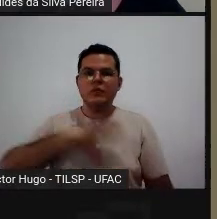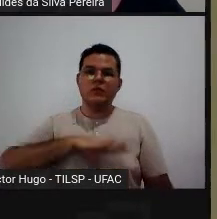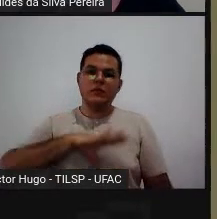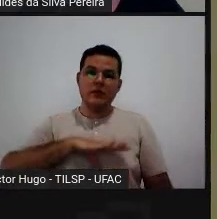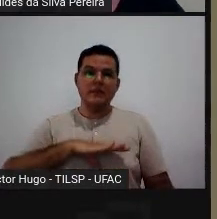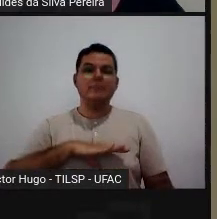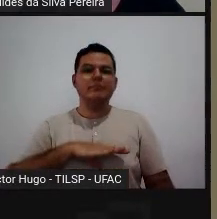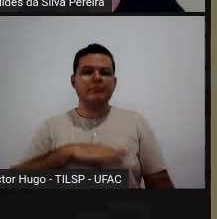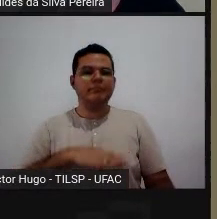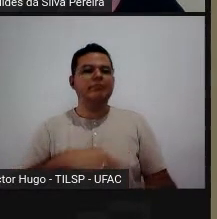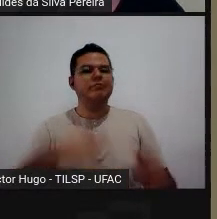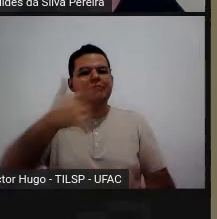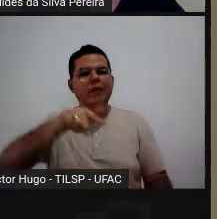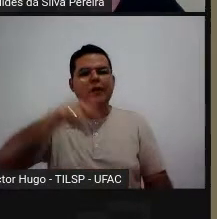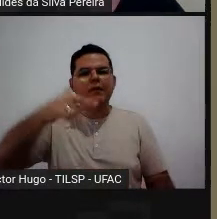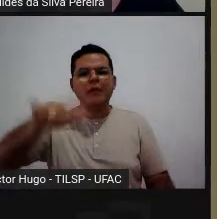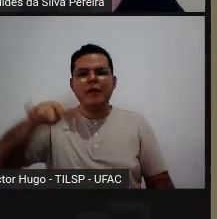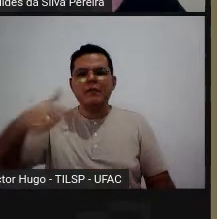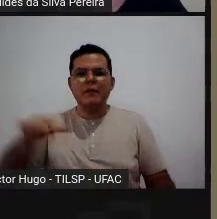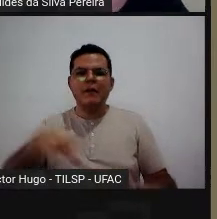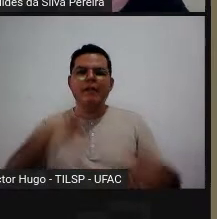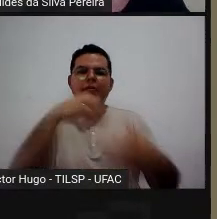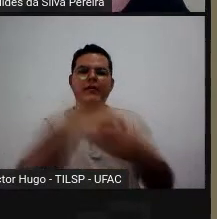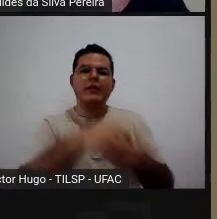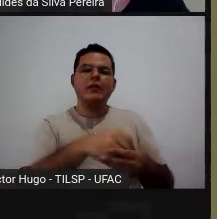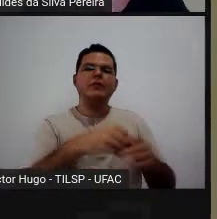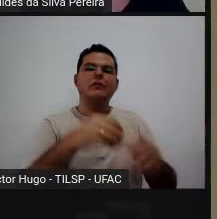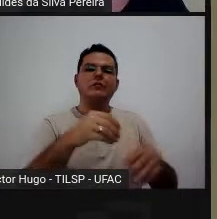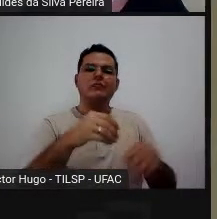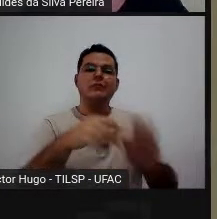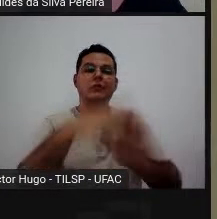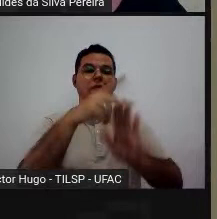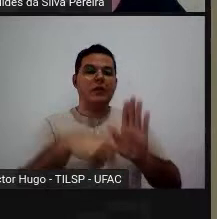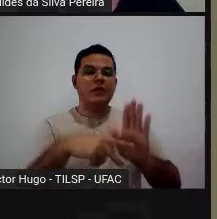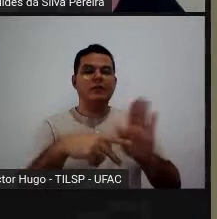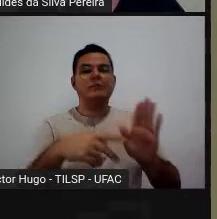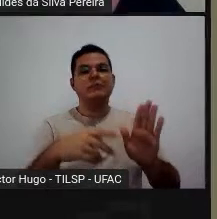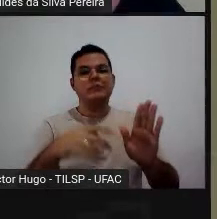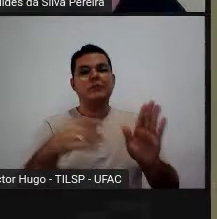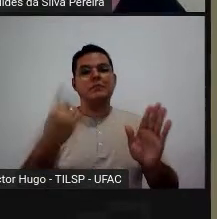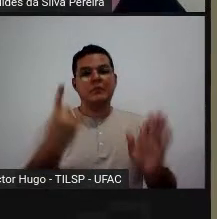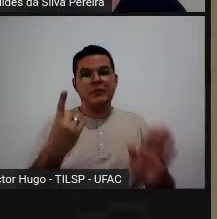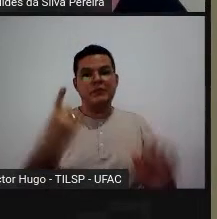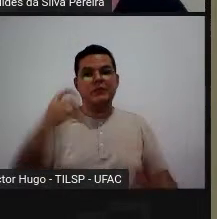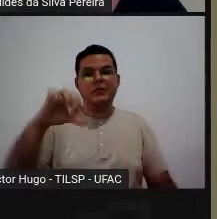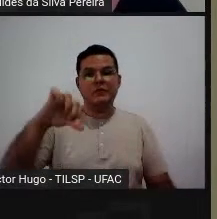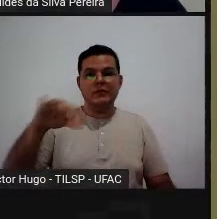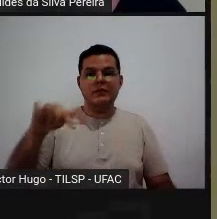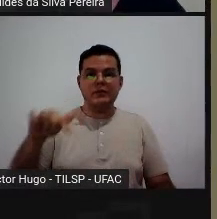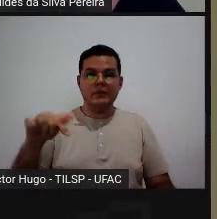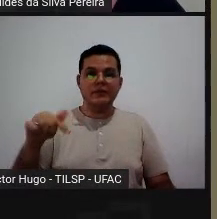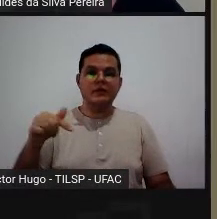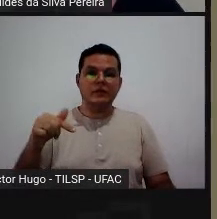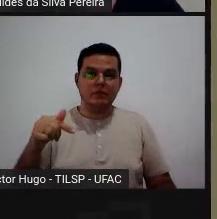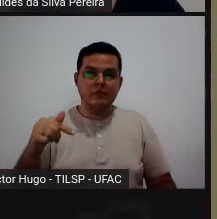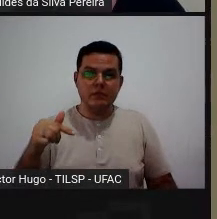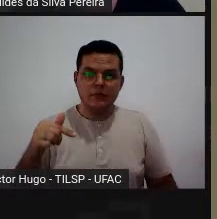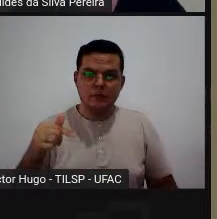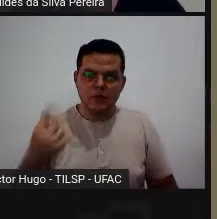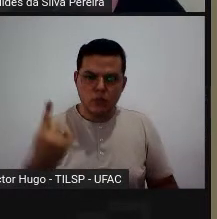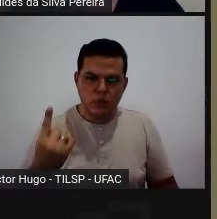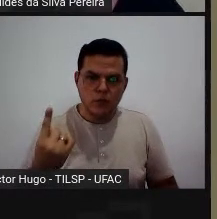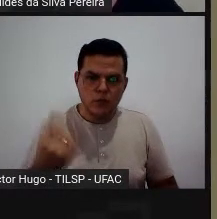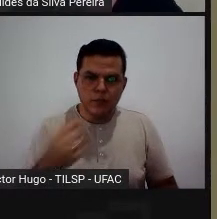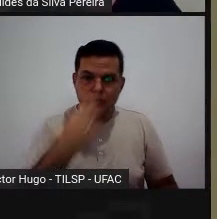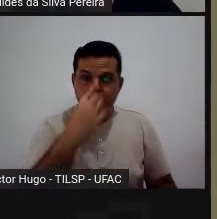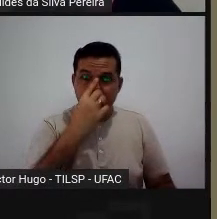no plano de 1981. Como eu tinha dito anteriormente, a ideia de capacitação, a ideia